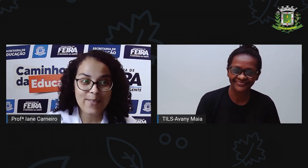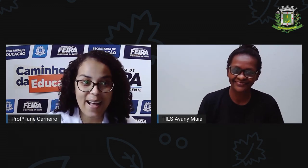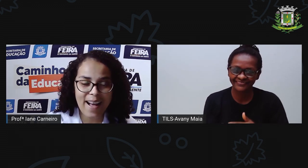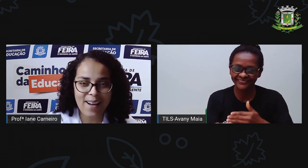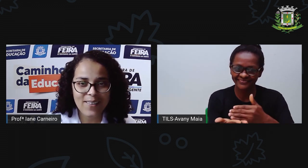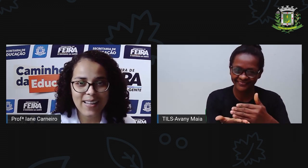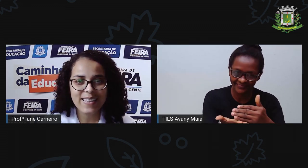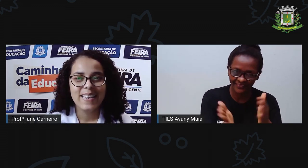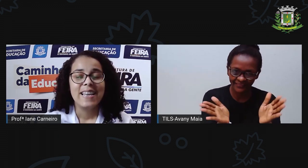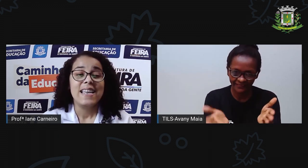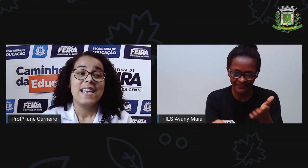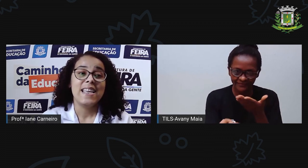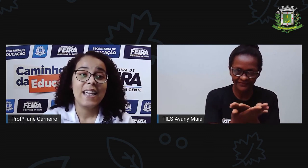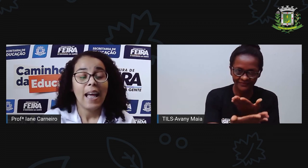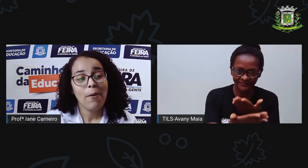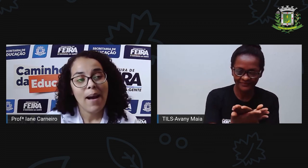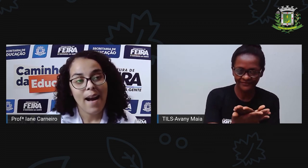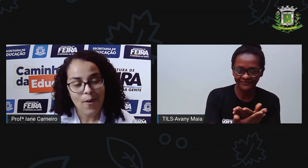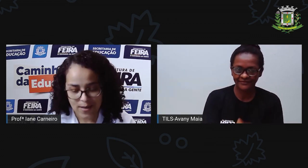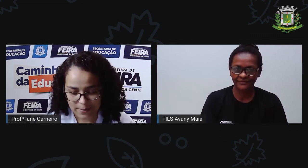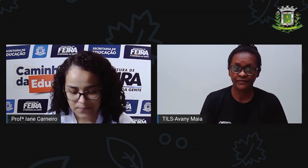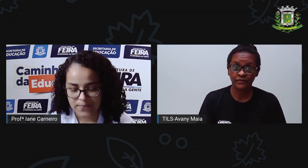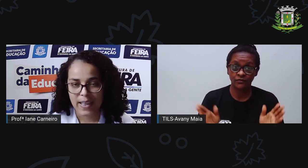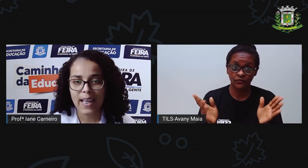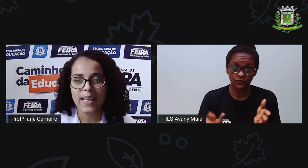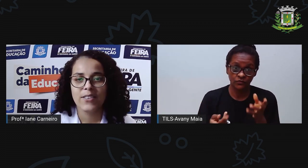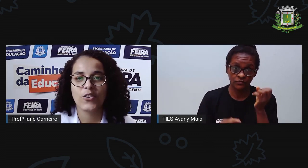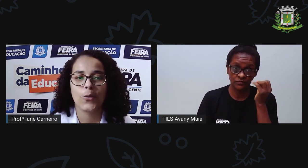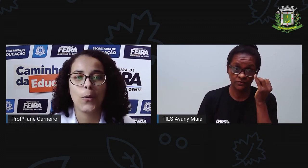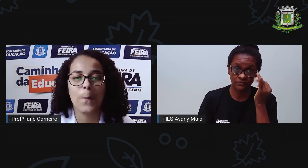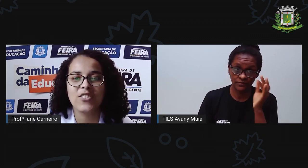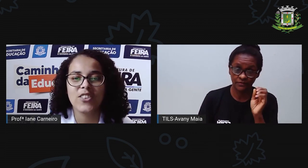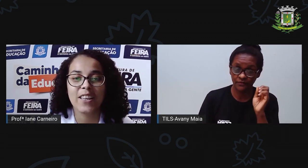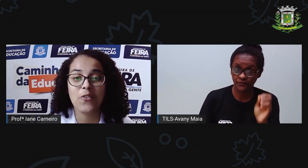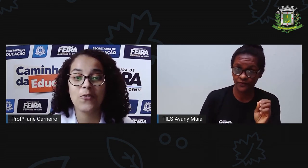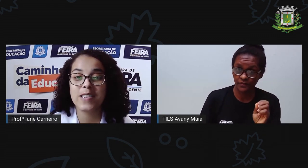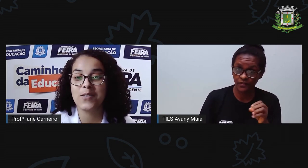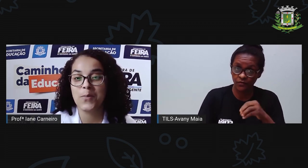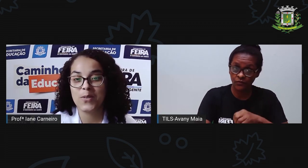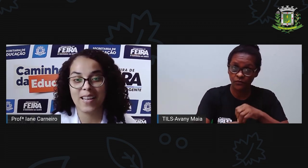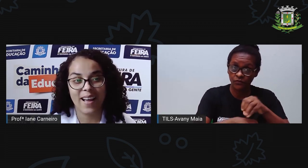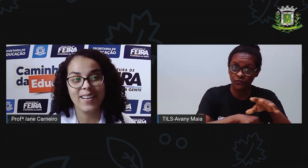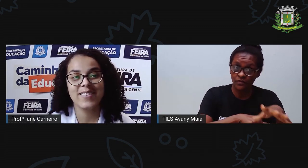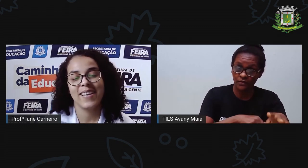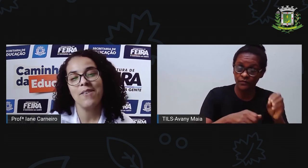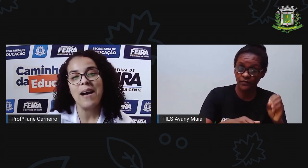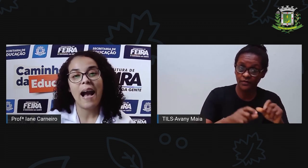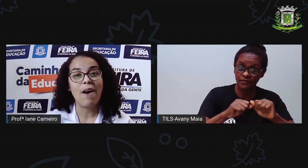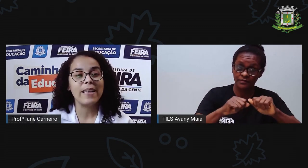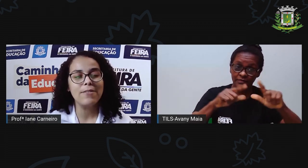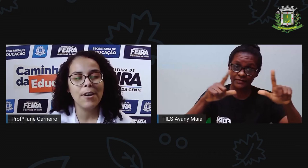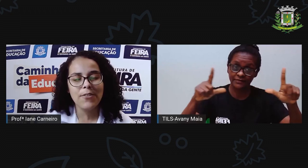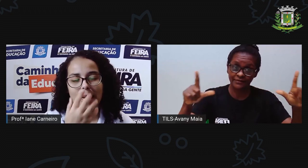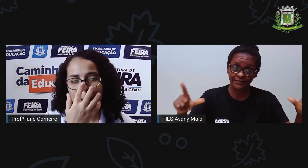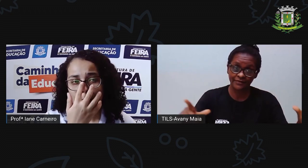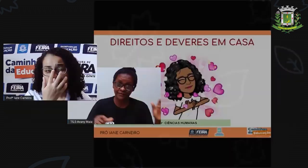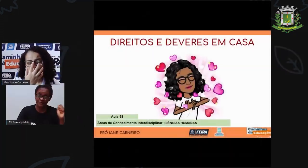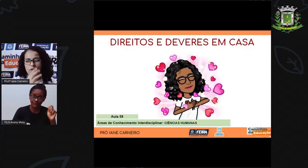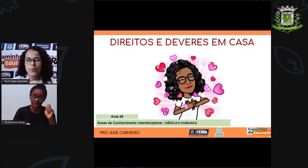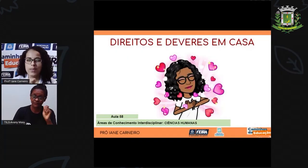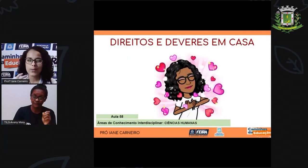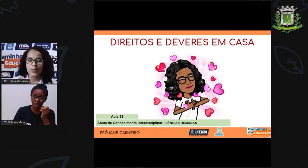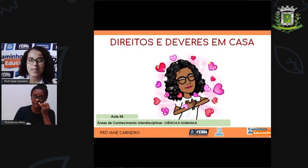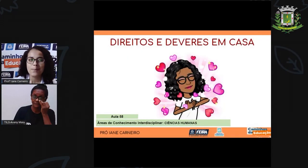mais uma aula e é uma aula, né? Deixa eu compartilhar aqui com vocês o meu slide, né? É uma aula que vai falar